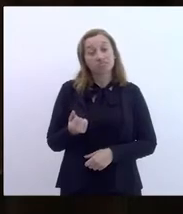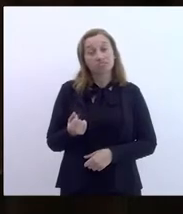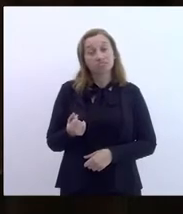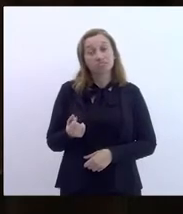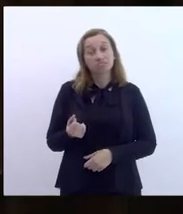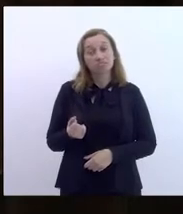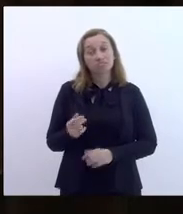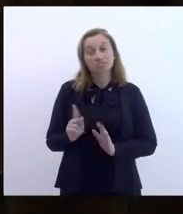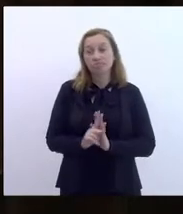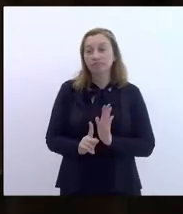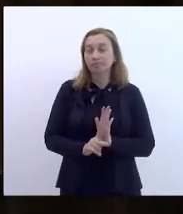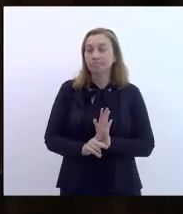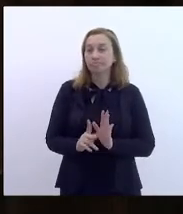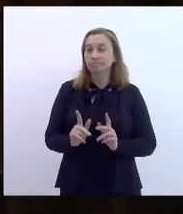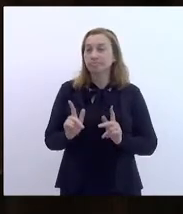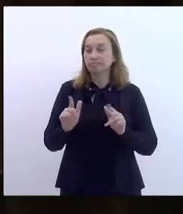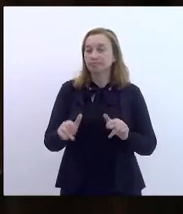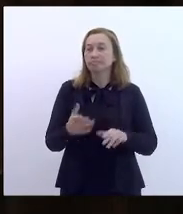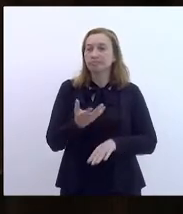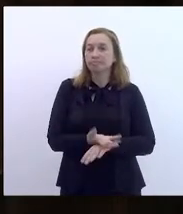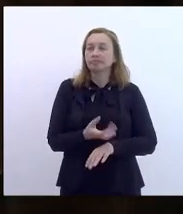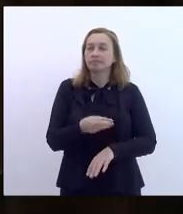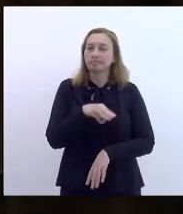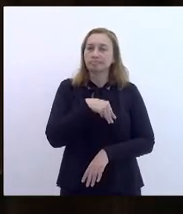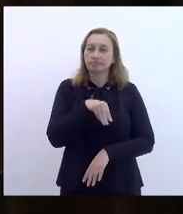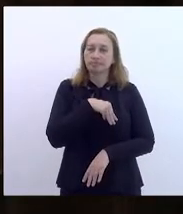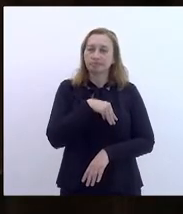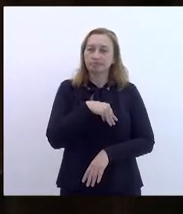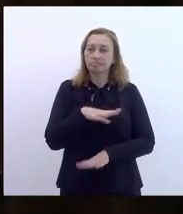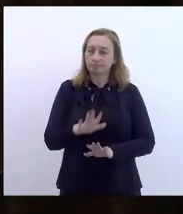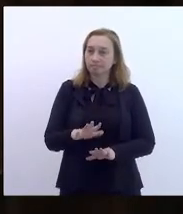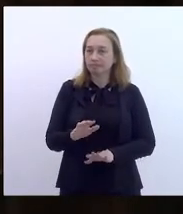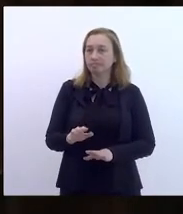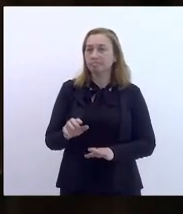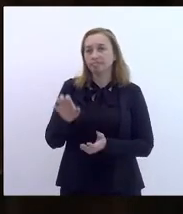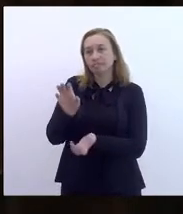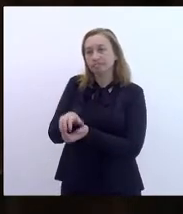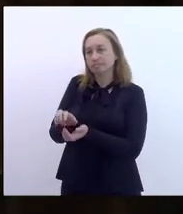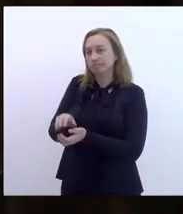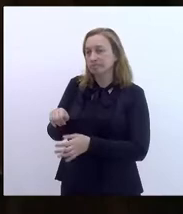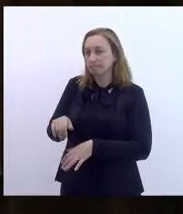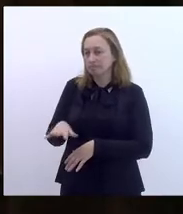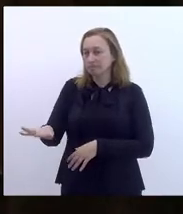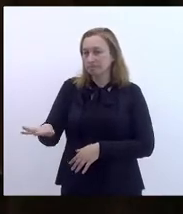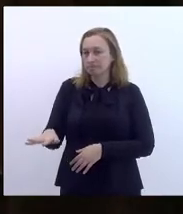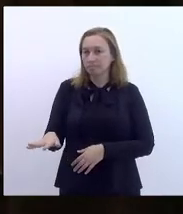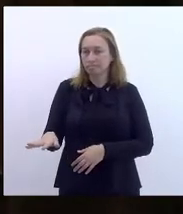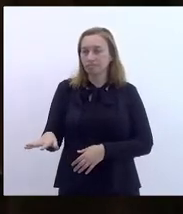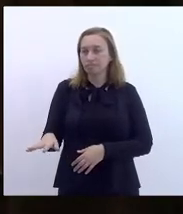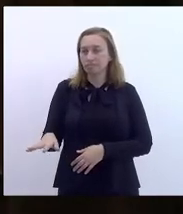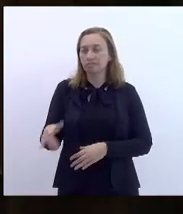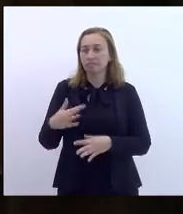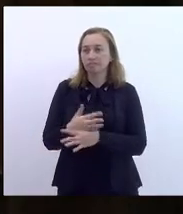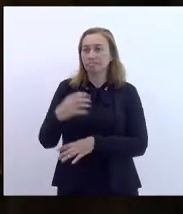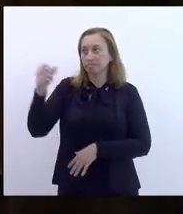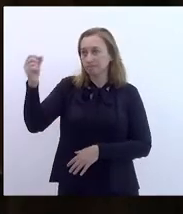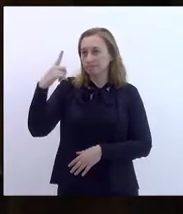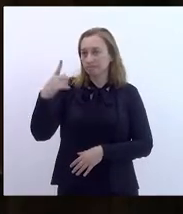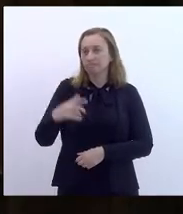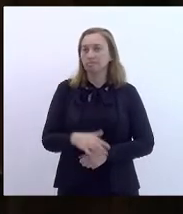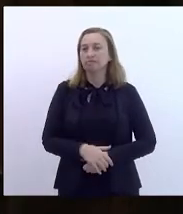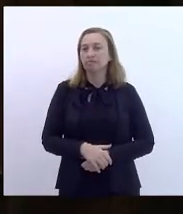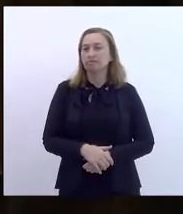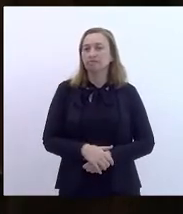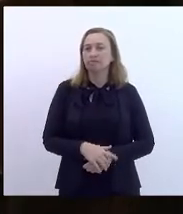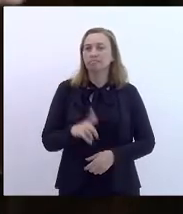esse projeto será semelhante a um Parque Madureira claro que no Jacarezinho Jacarezinho Cidade da Luz é porque a